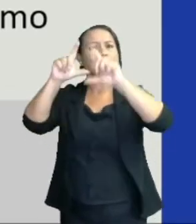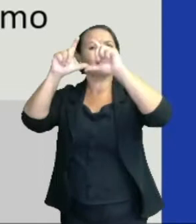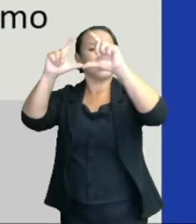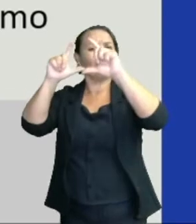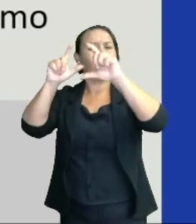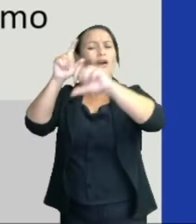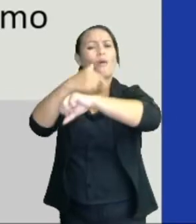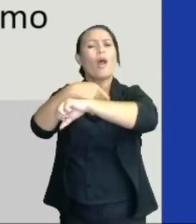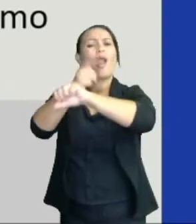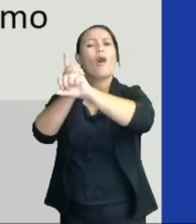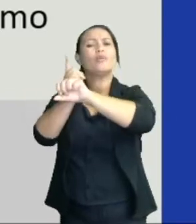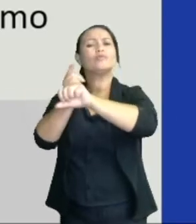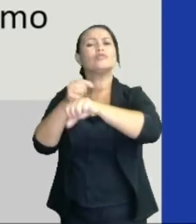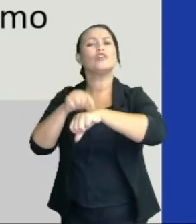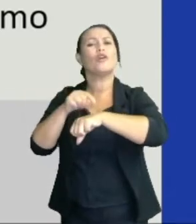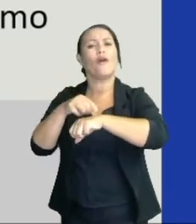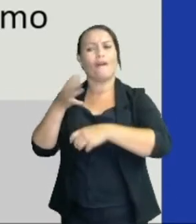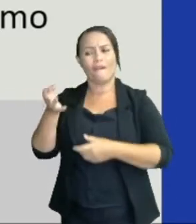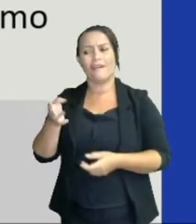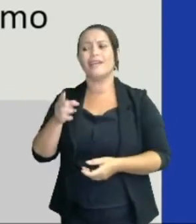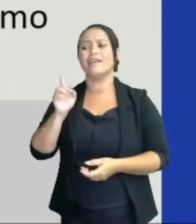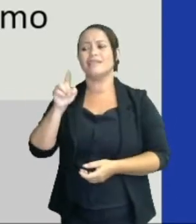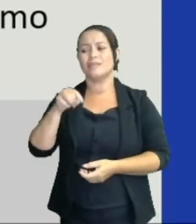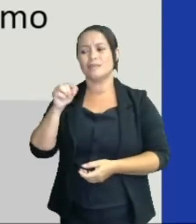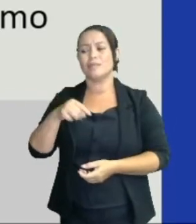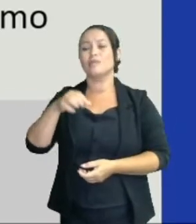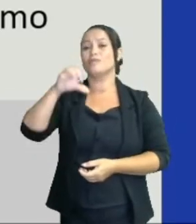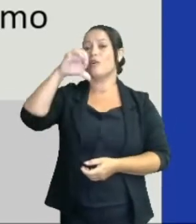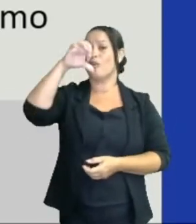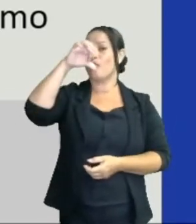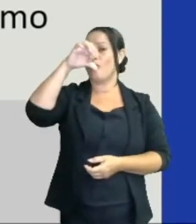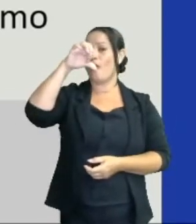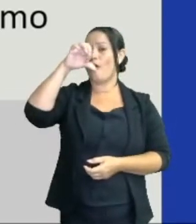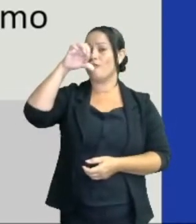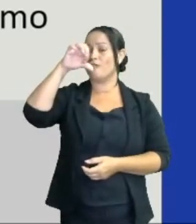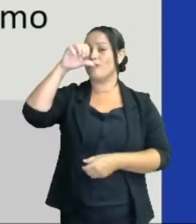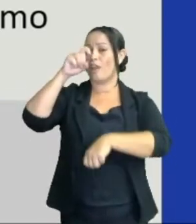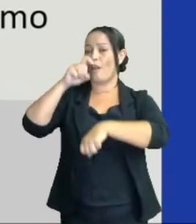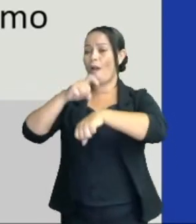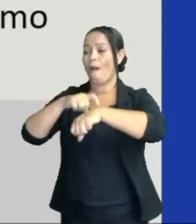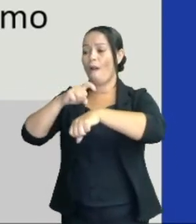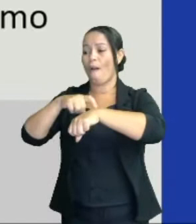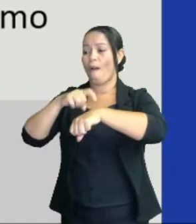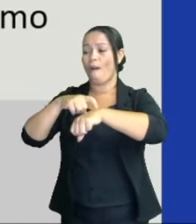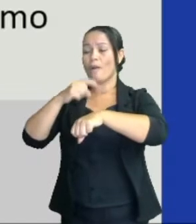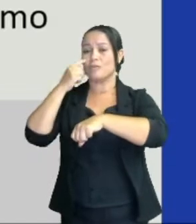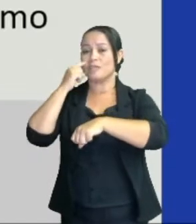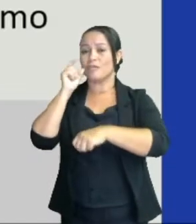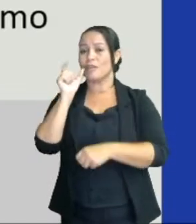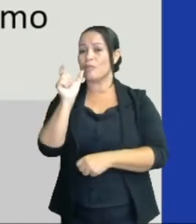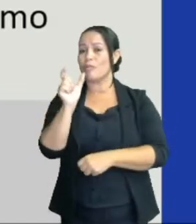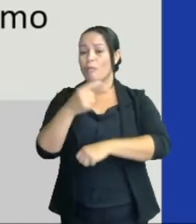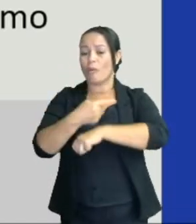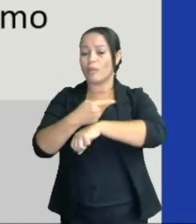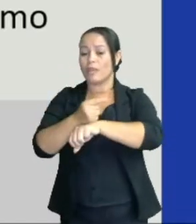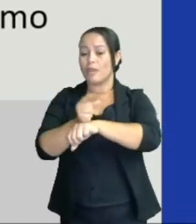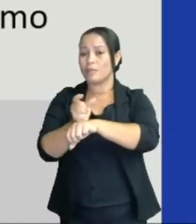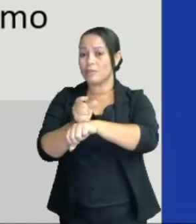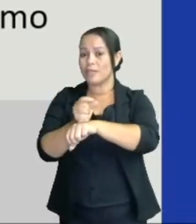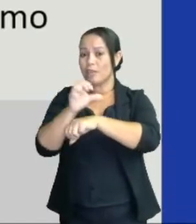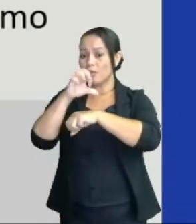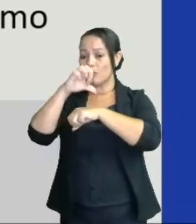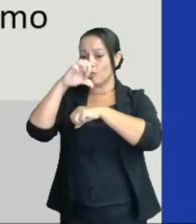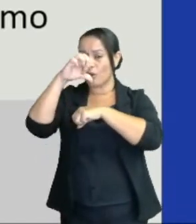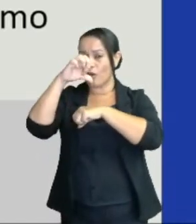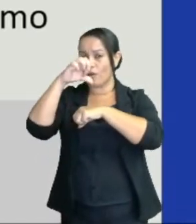horas são? Isso mesmo, são 9 horas. Observe que o ponteiro pequeno está no 9